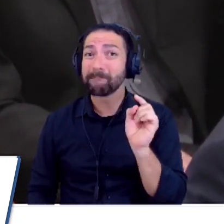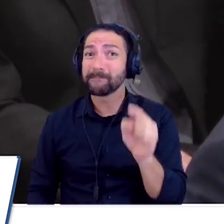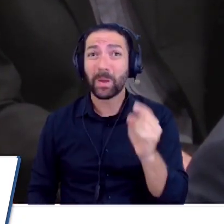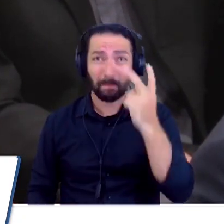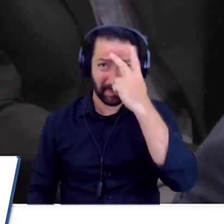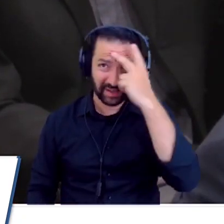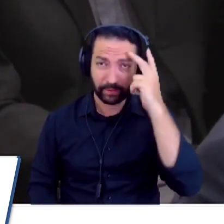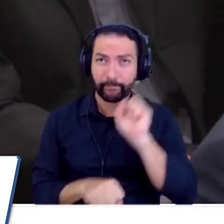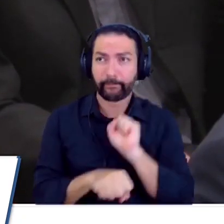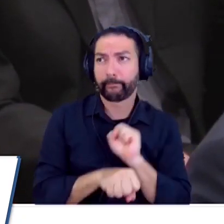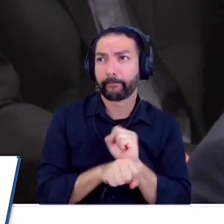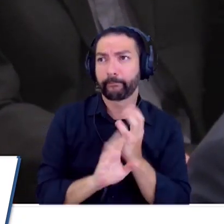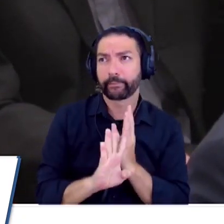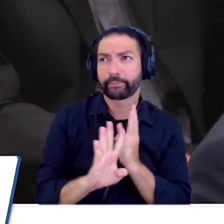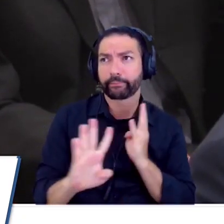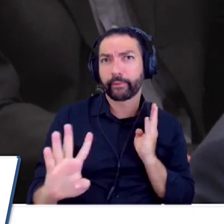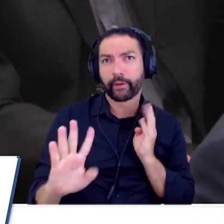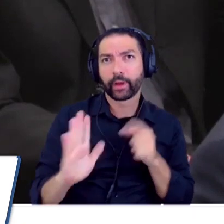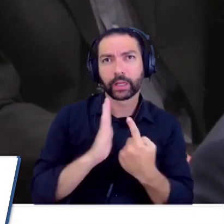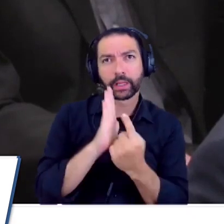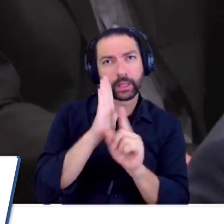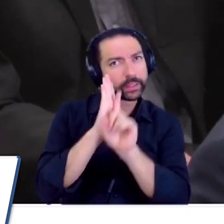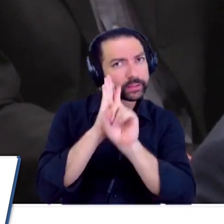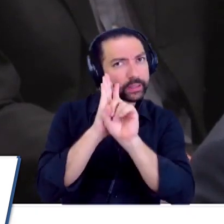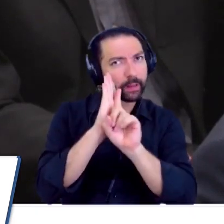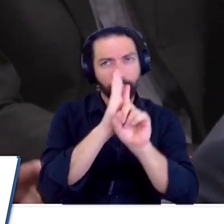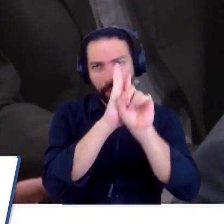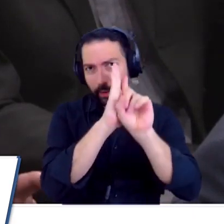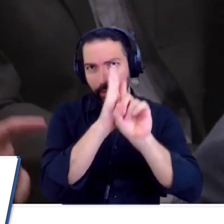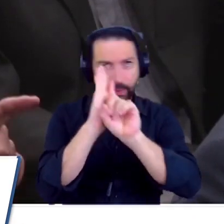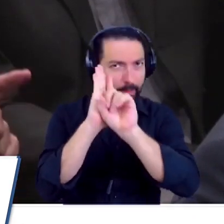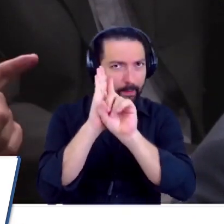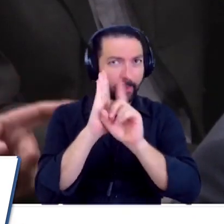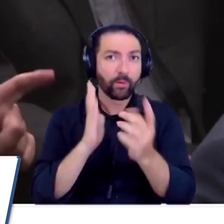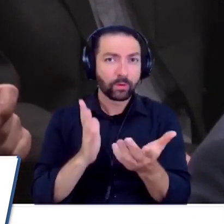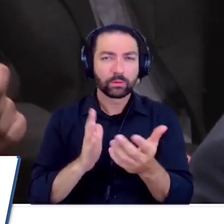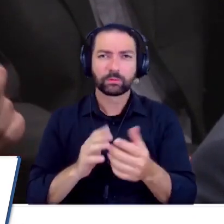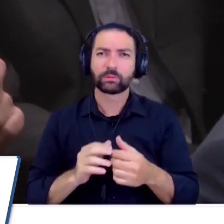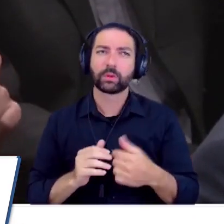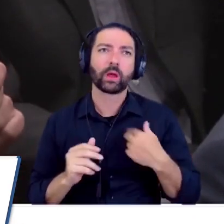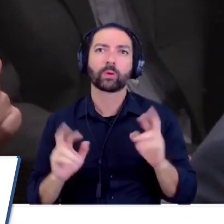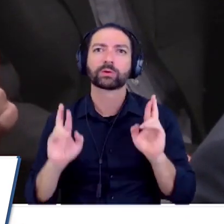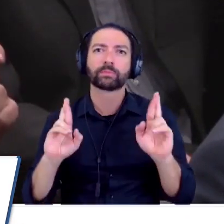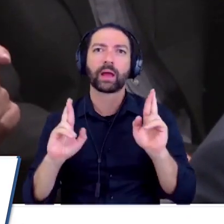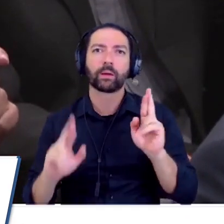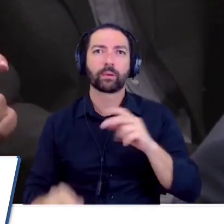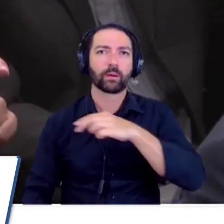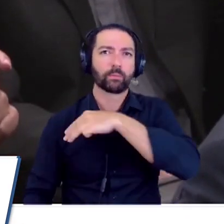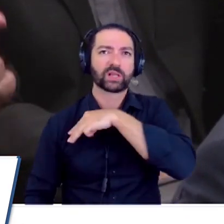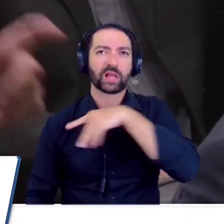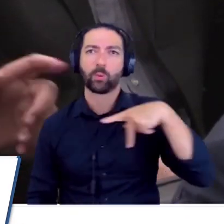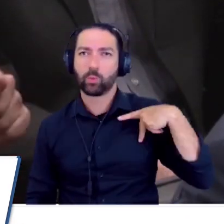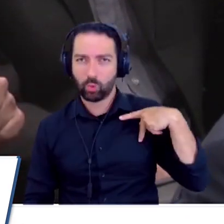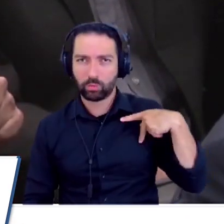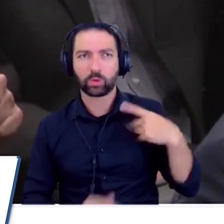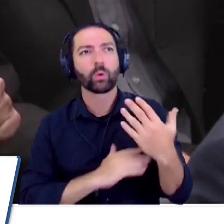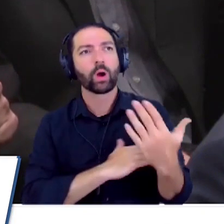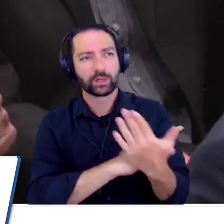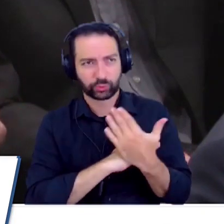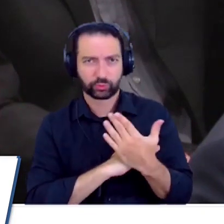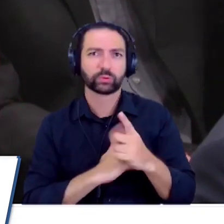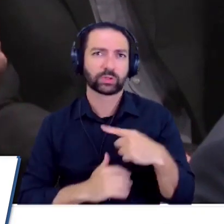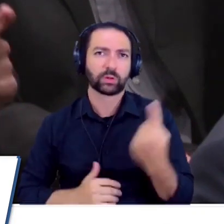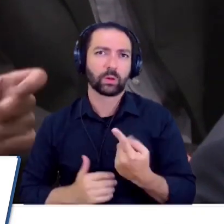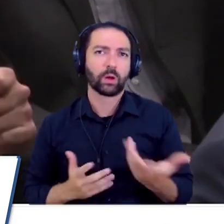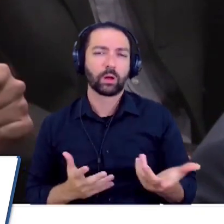espero que o Ministério Público nos ajude, porque a gente não pode esquecer que quem são os